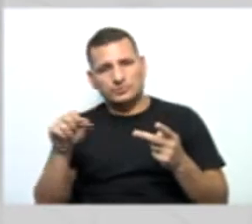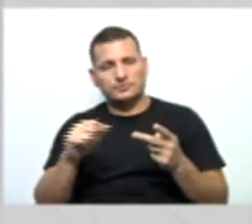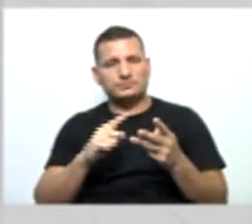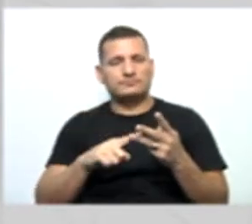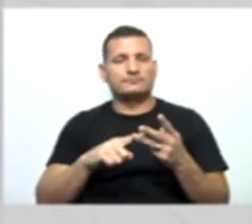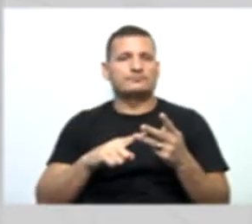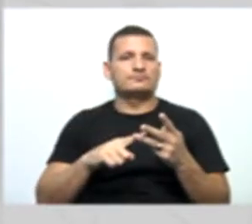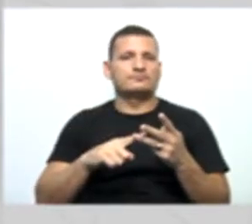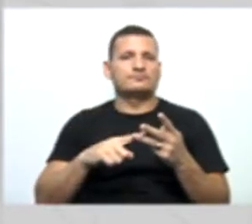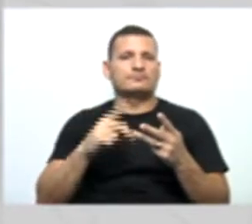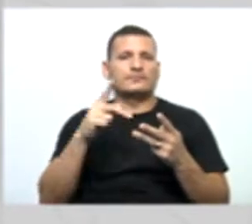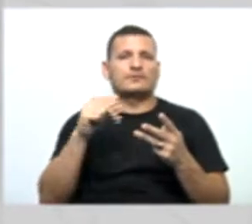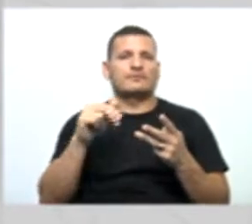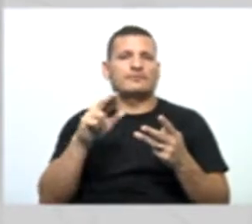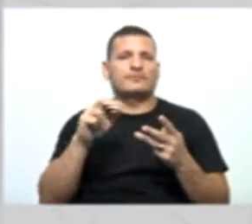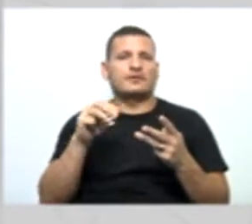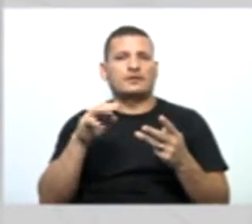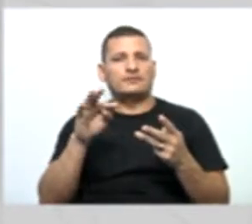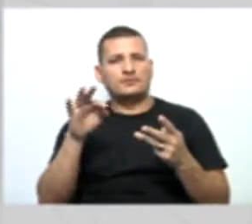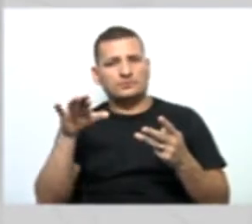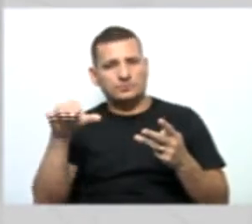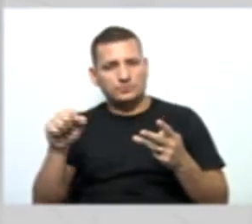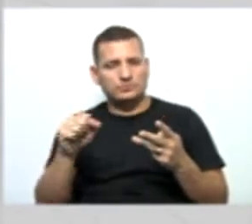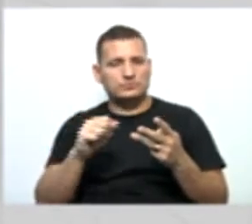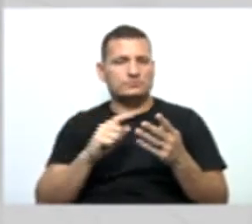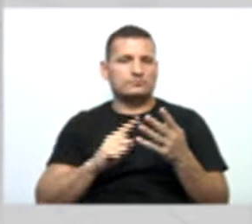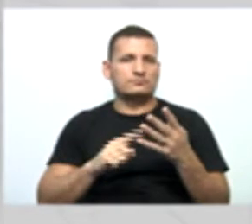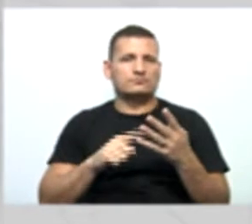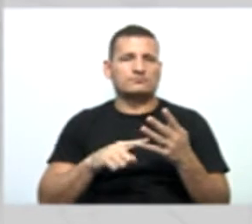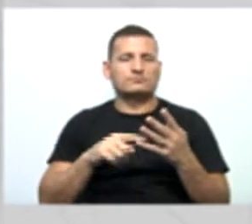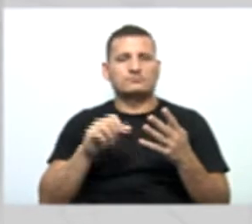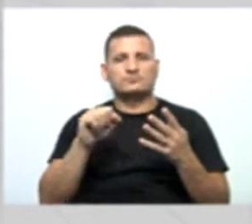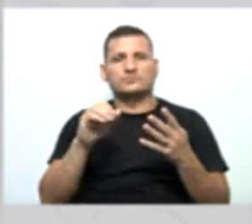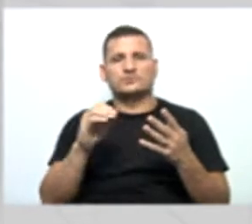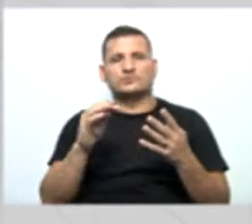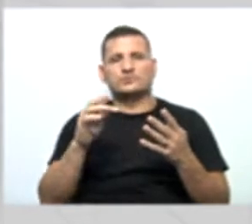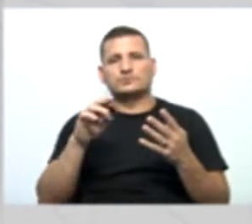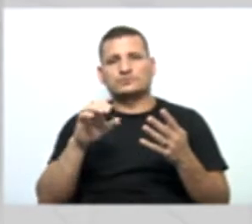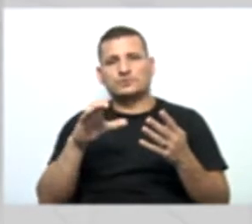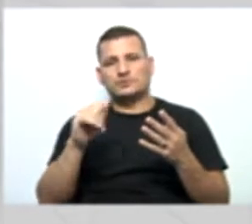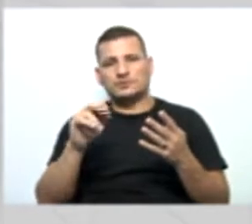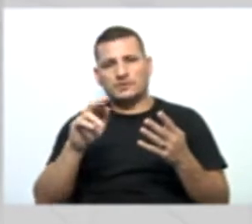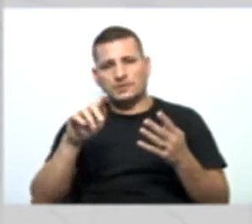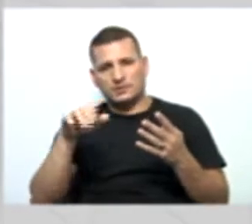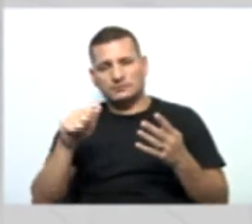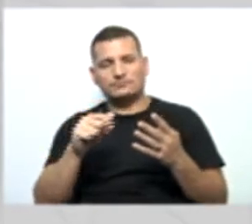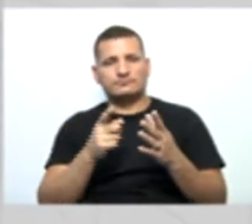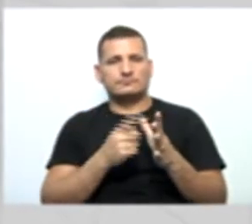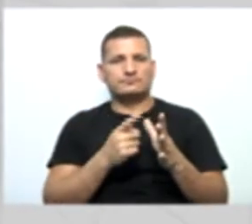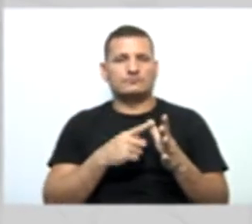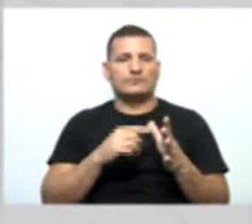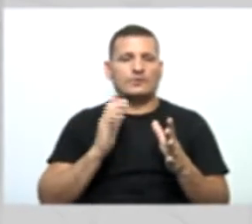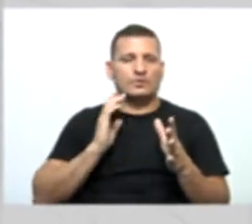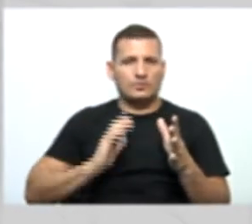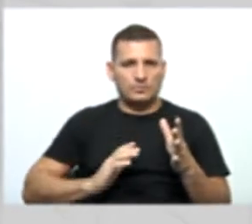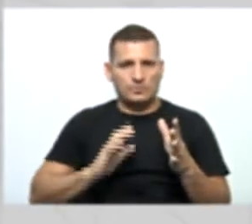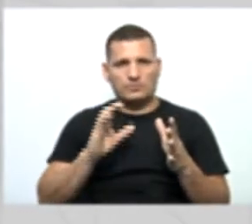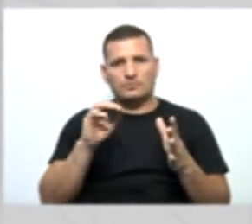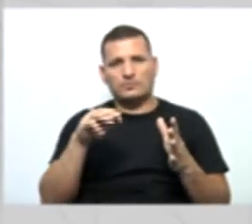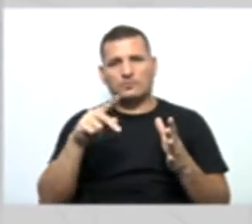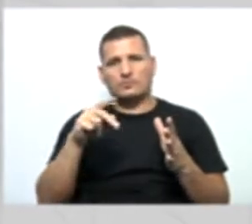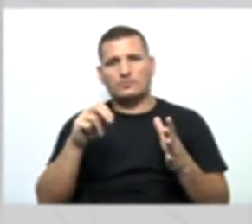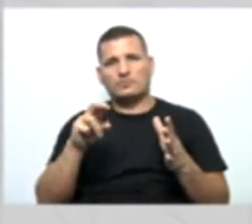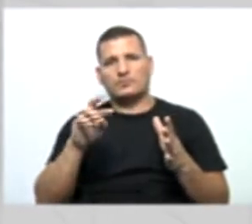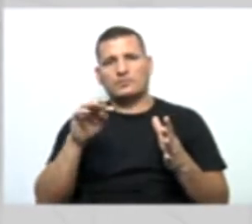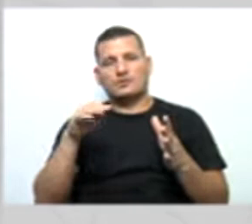parâmetros, tipos de retorno e sobrecarga. Elaborar comportamentos do objeto. Veremos também